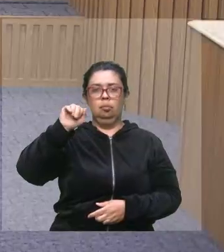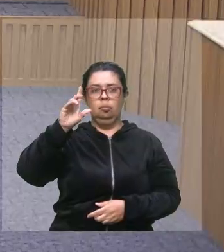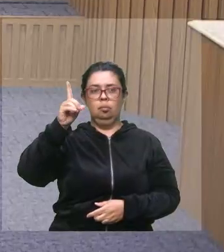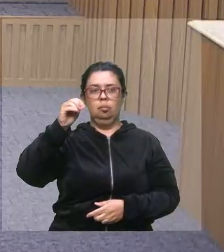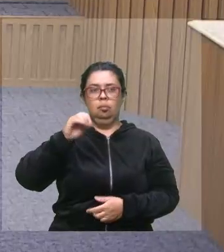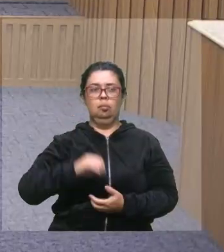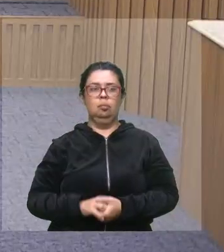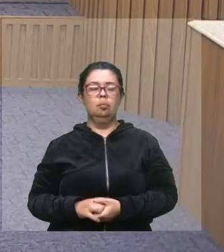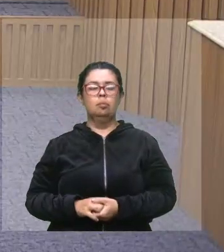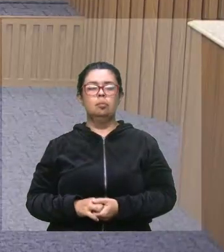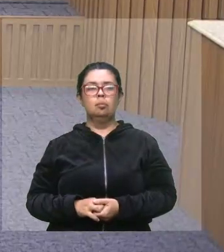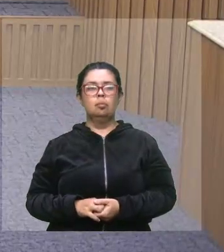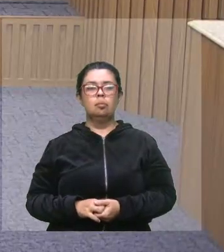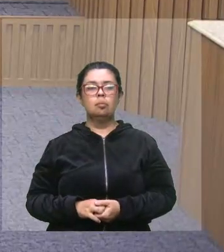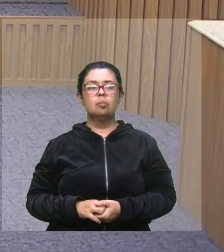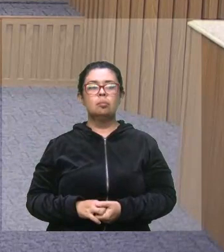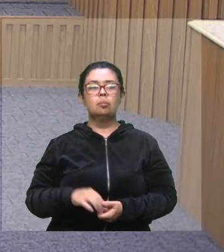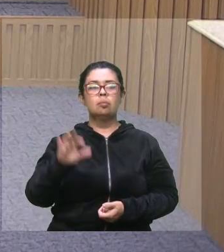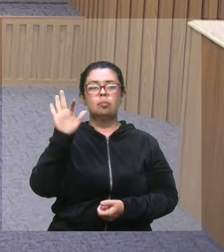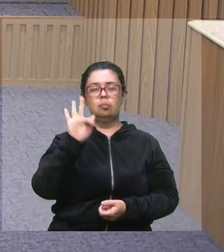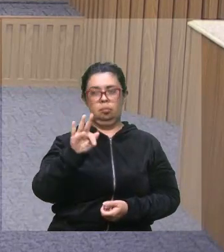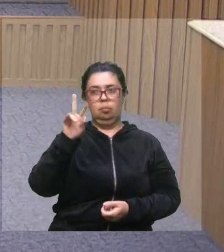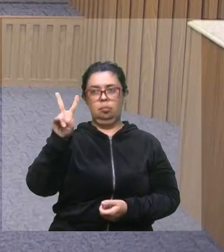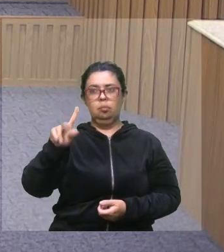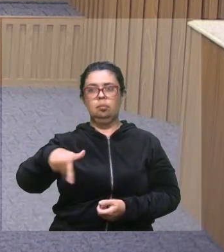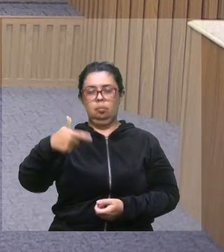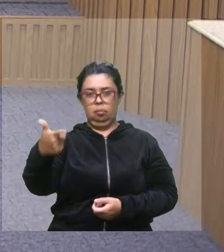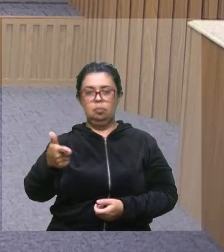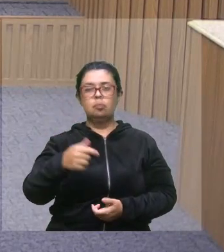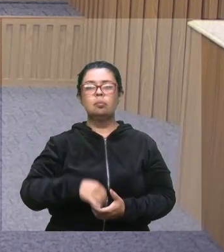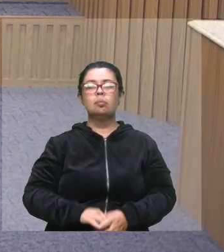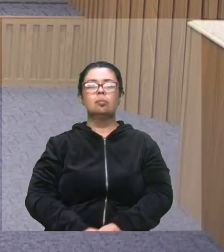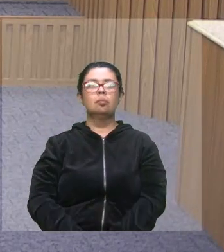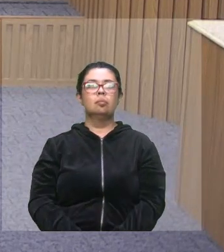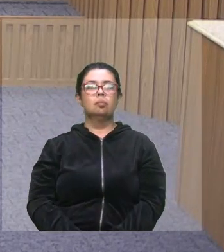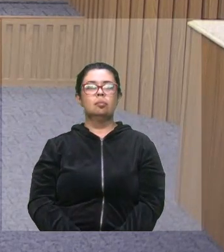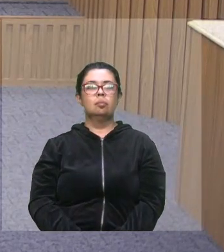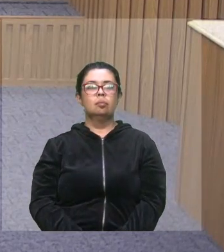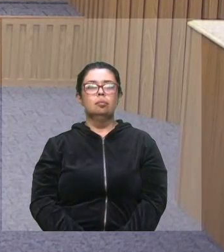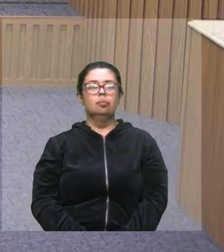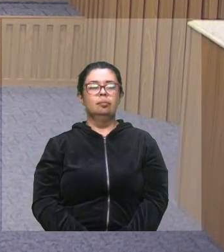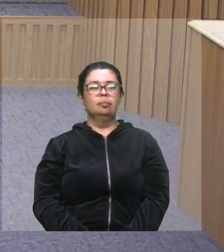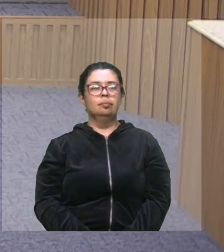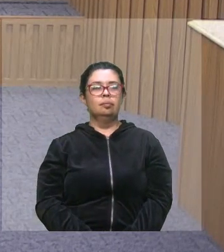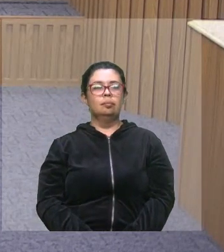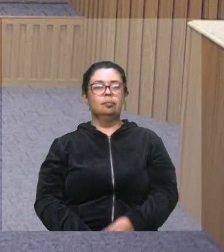presidente. Pela ordem, vereador. Também quero me inscrever na sequência. Obrigado. Perfeito.